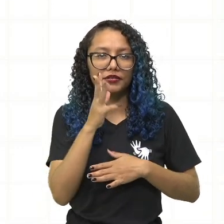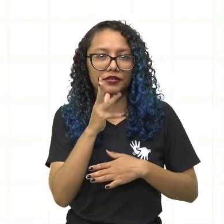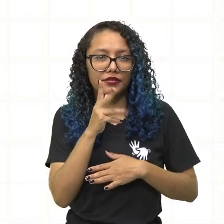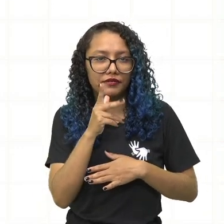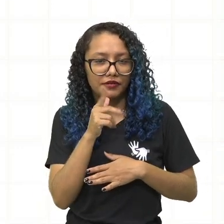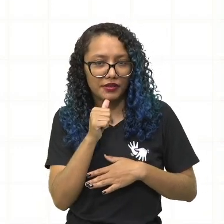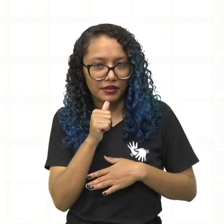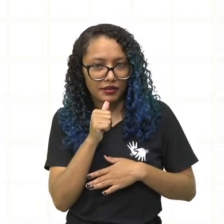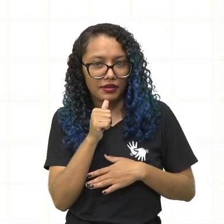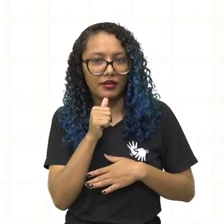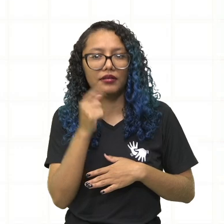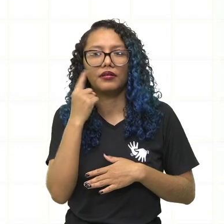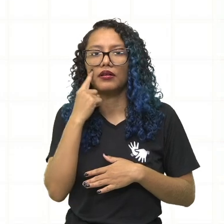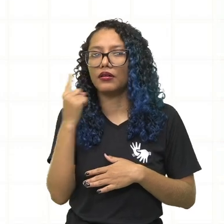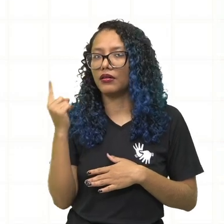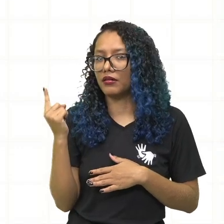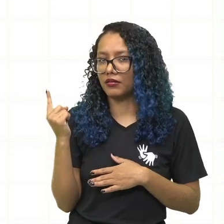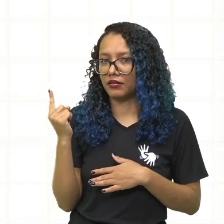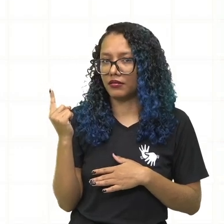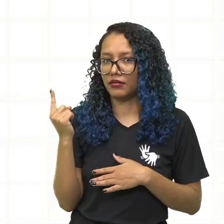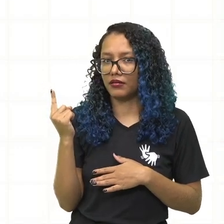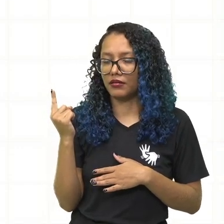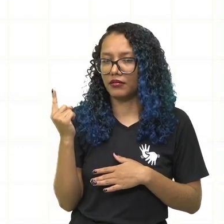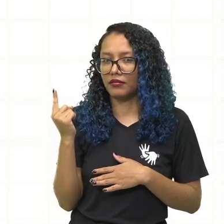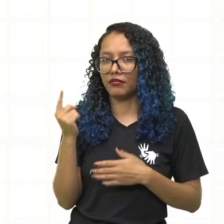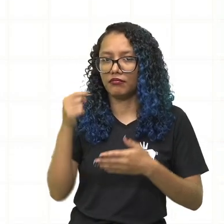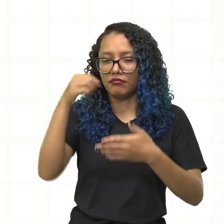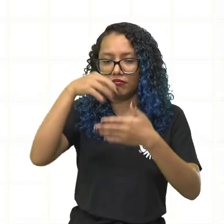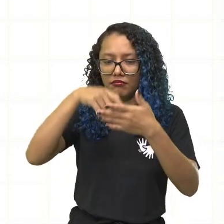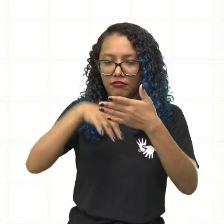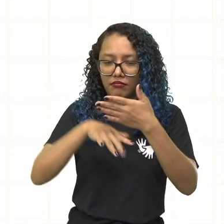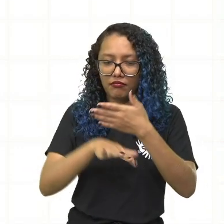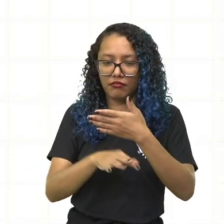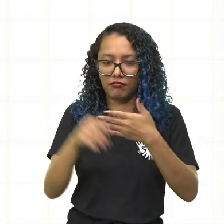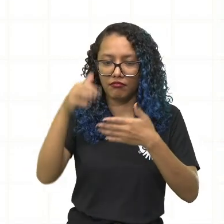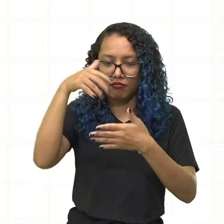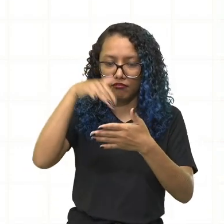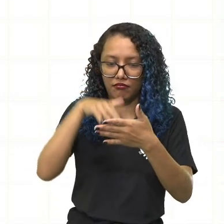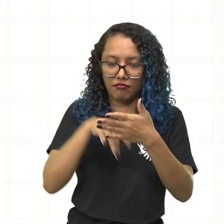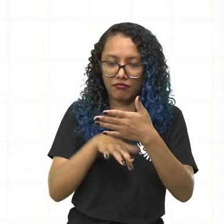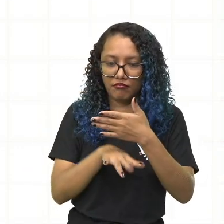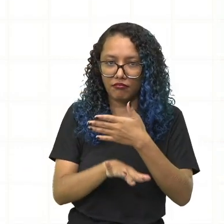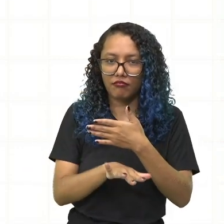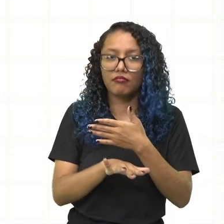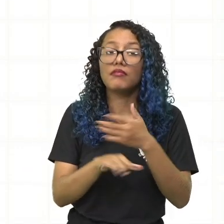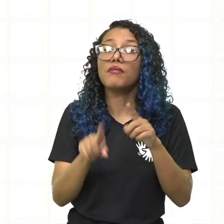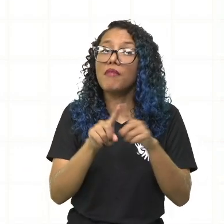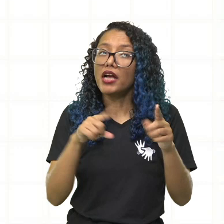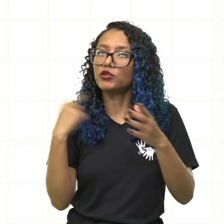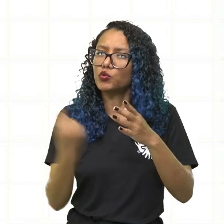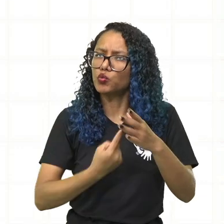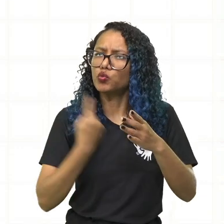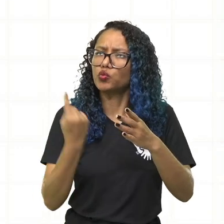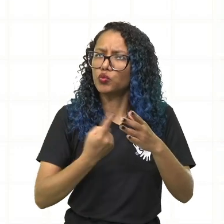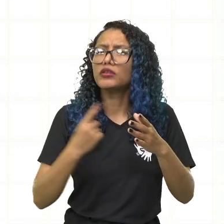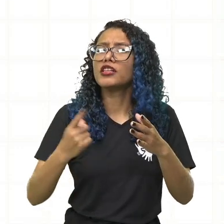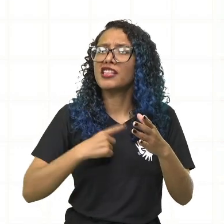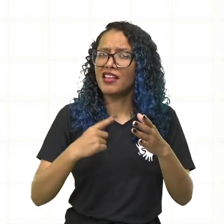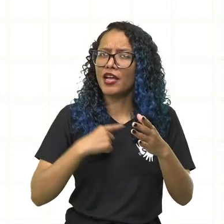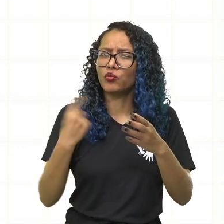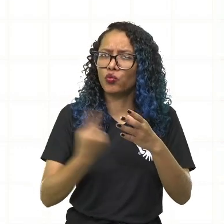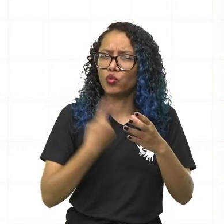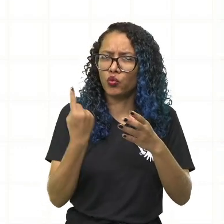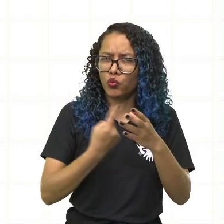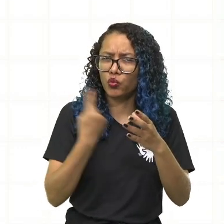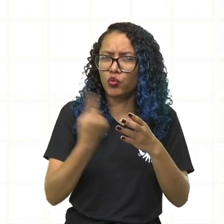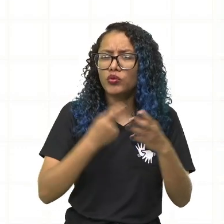vai liberando devagar, só que nesse percurso que a água faz, ela vai girando as turbinas e vai fazendo com